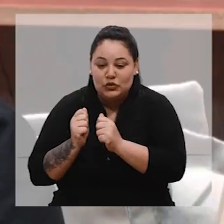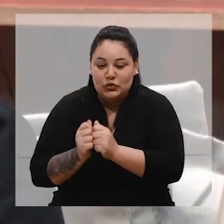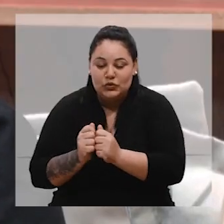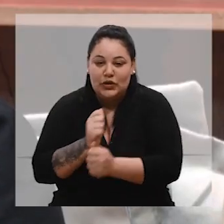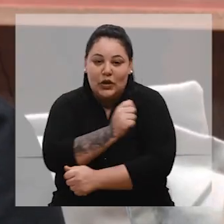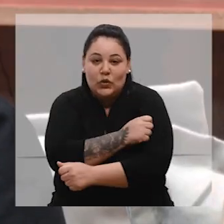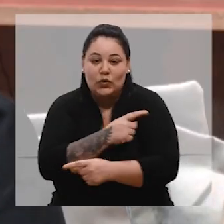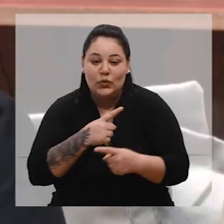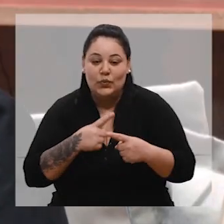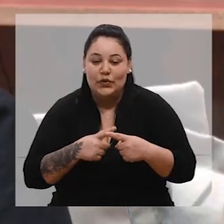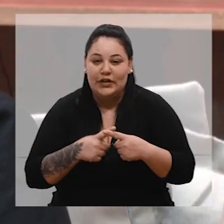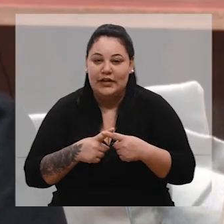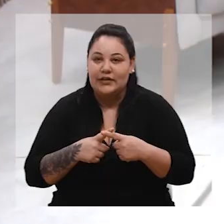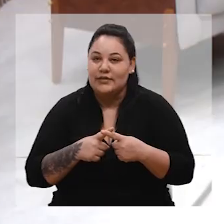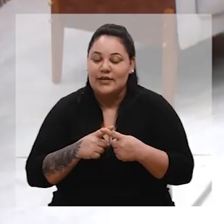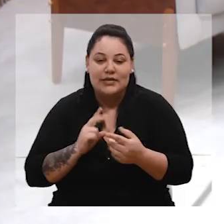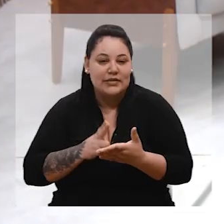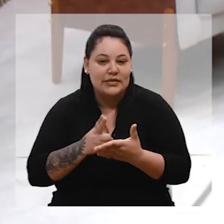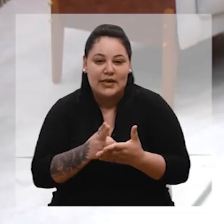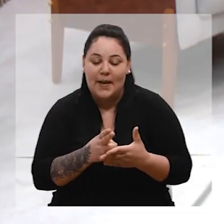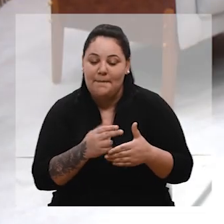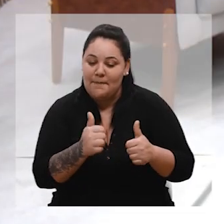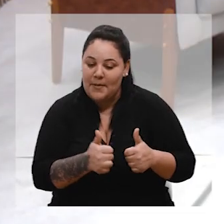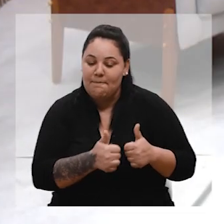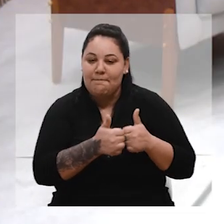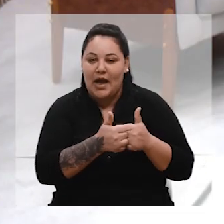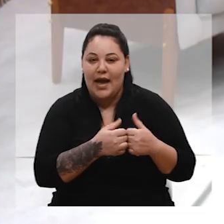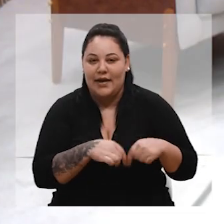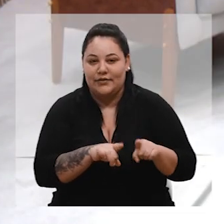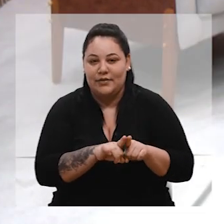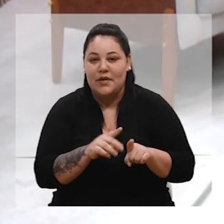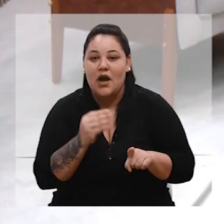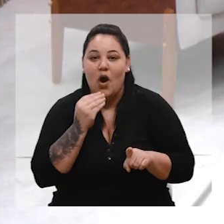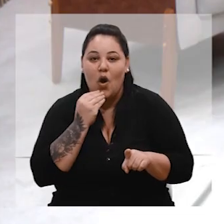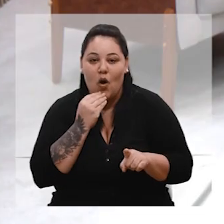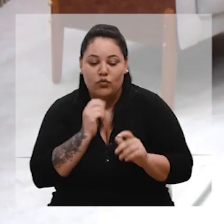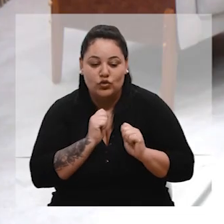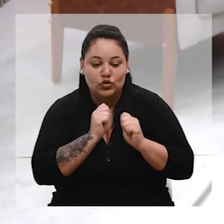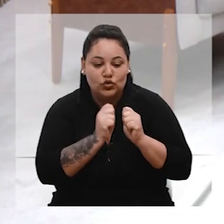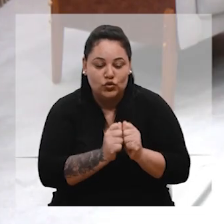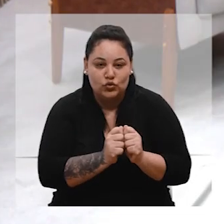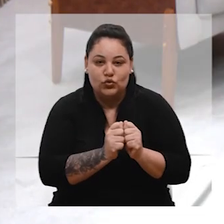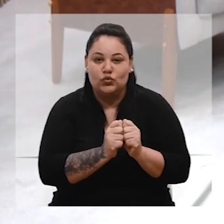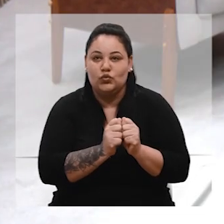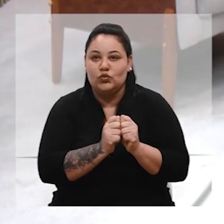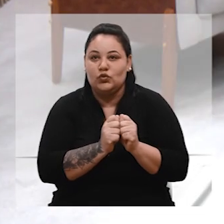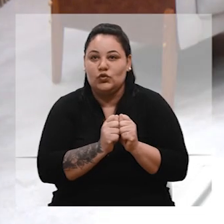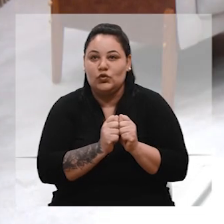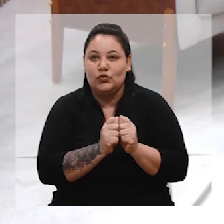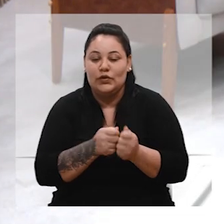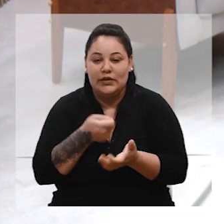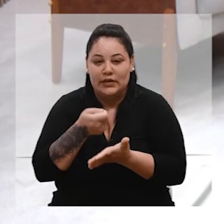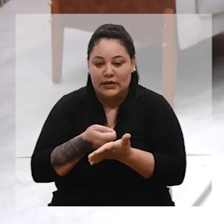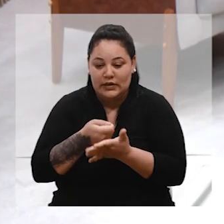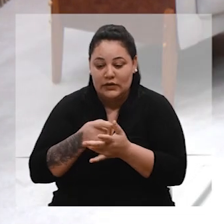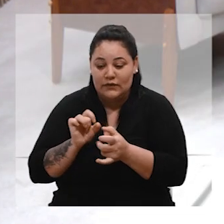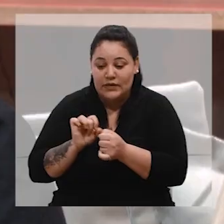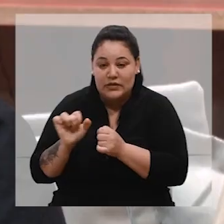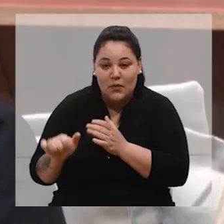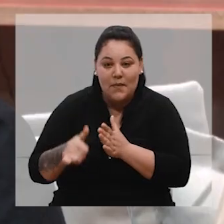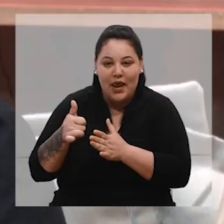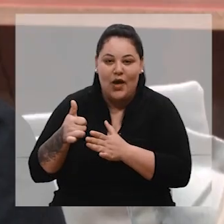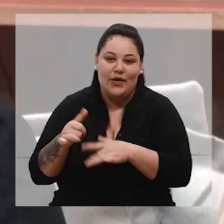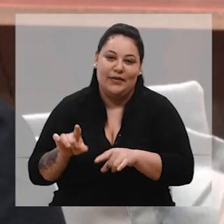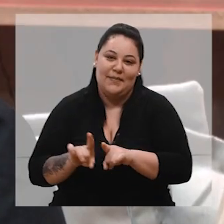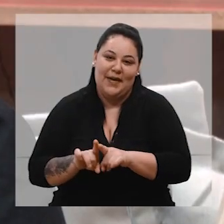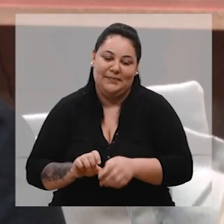e também sempre junto dos alunos, né, porque a gente nunca se distancia deles, a gente sempre está junto com eles, orientando e